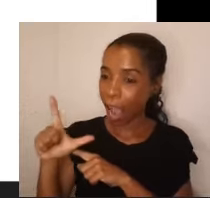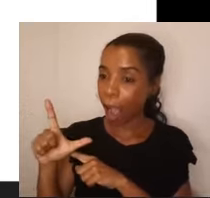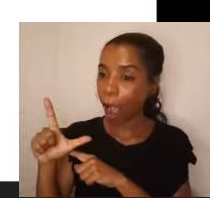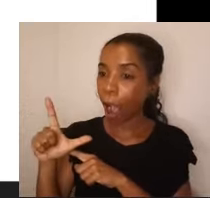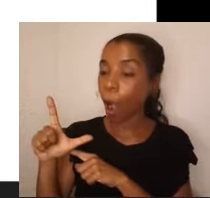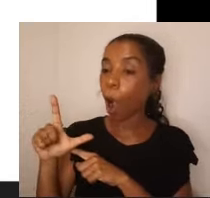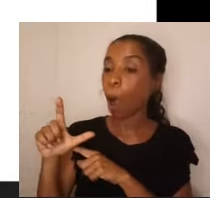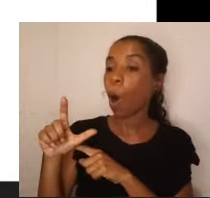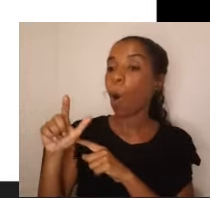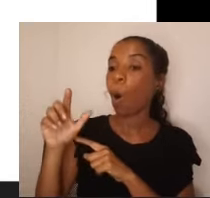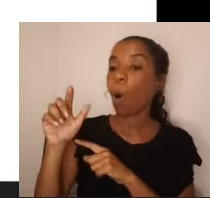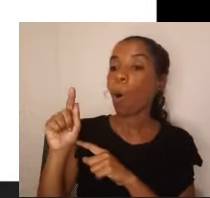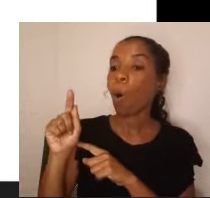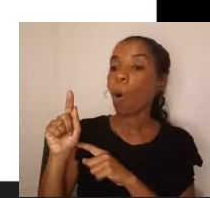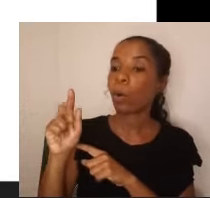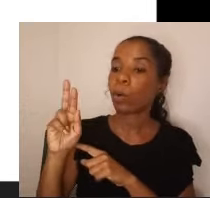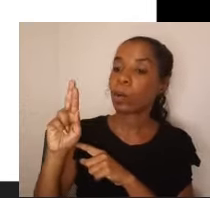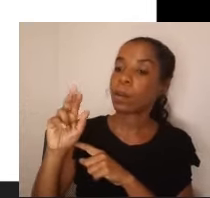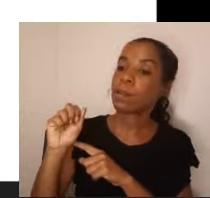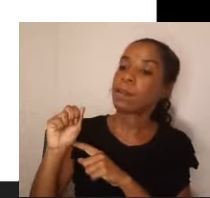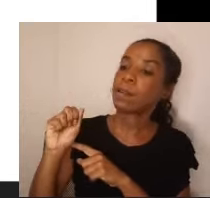está aparecendo aqui.